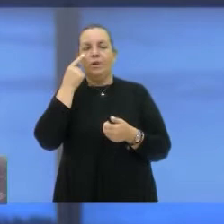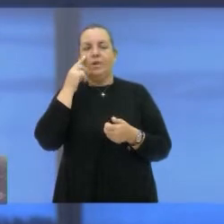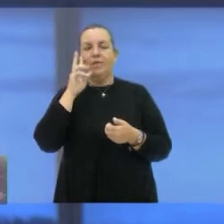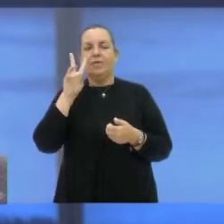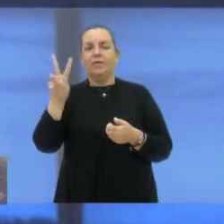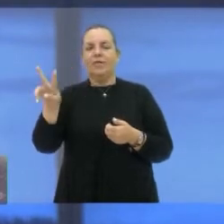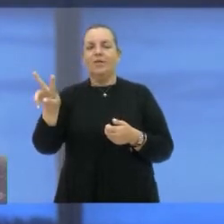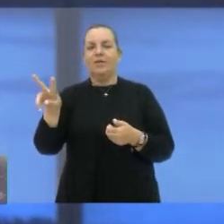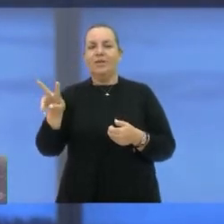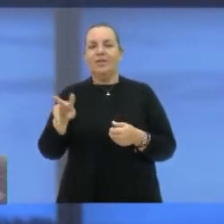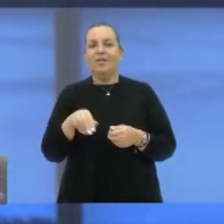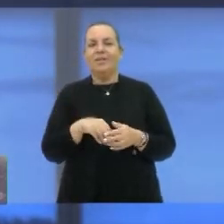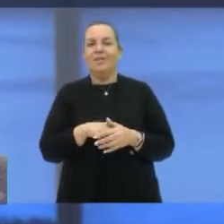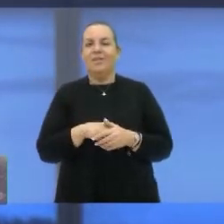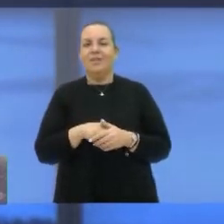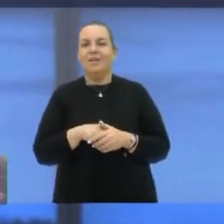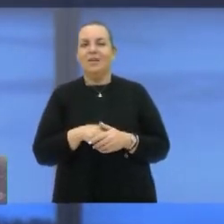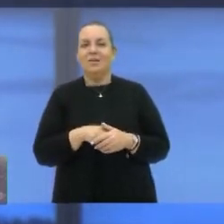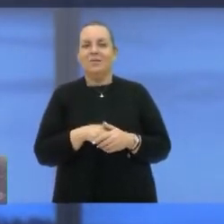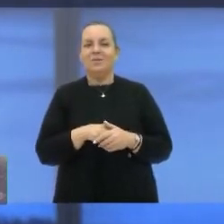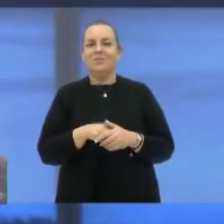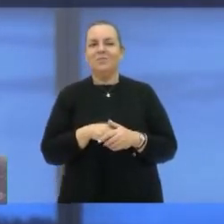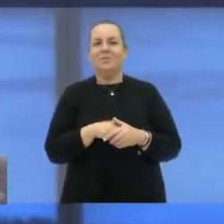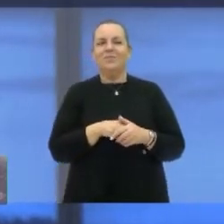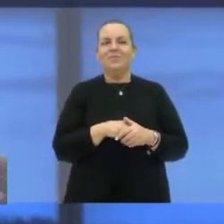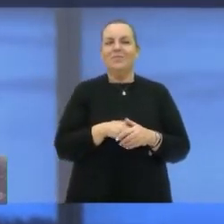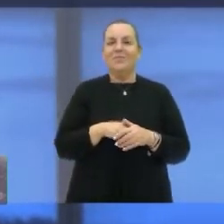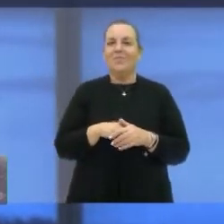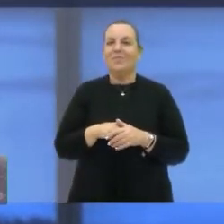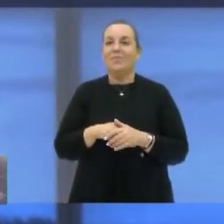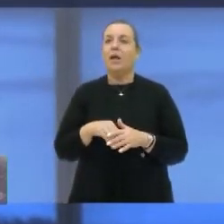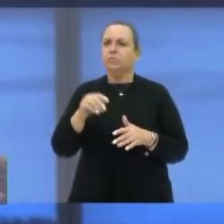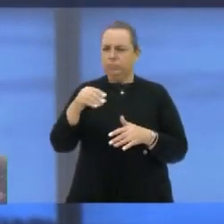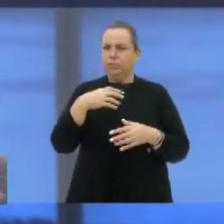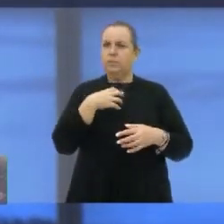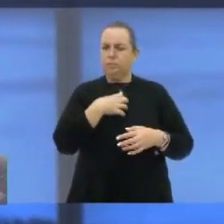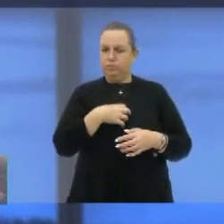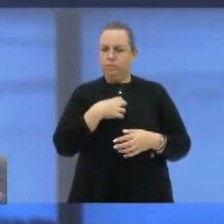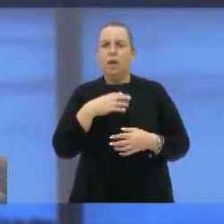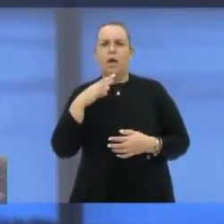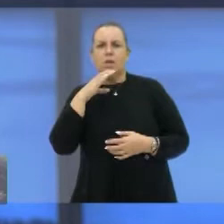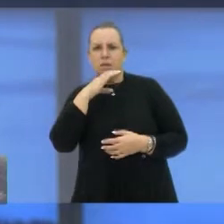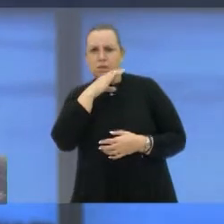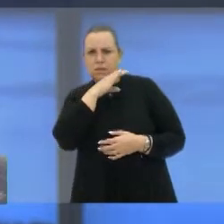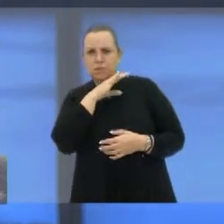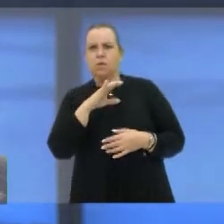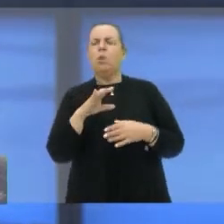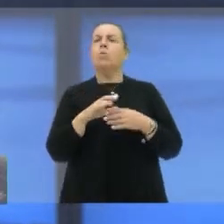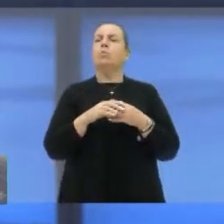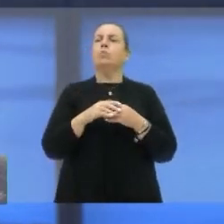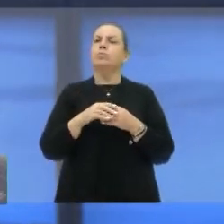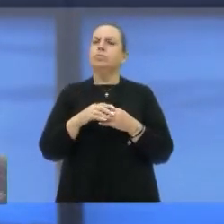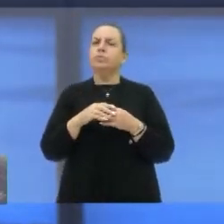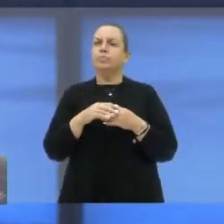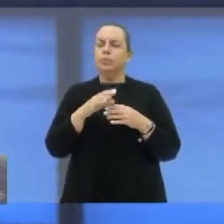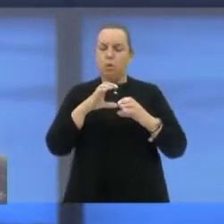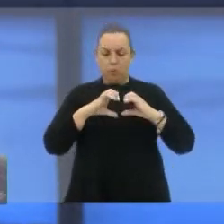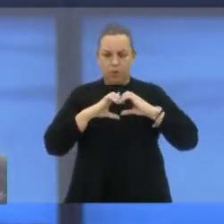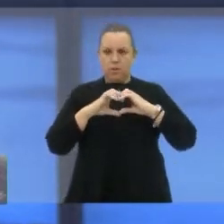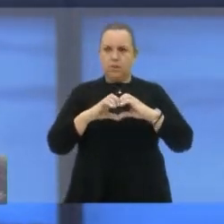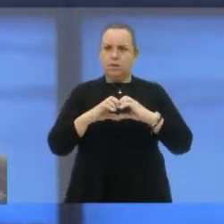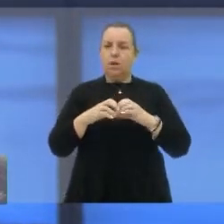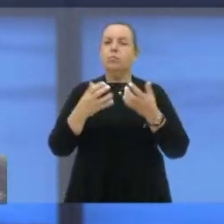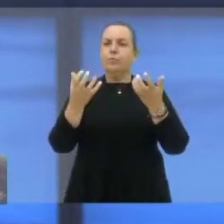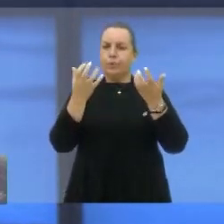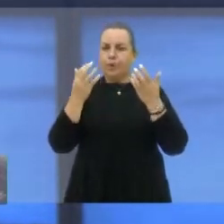sentiu, porque você experimentou, aqueceu o seu coração, você sentiu o poder de Deus, você vai dizer: Padre, eu quero ir até o